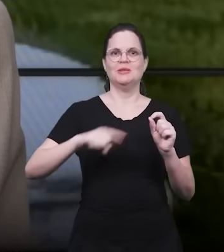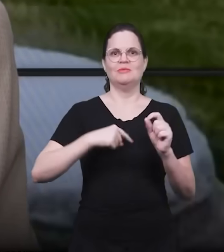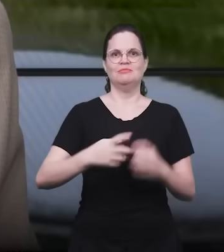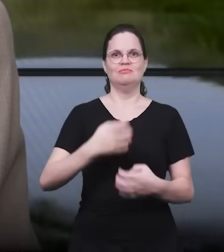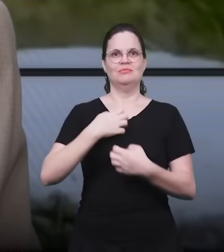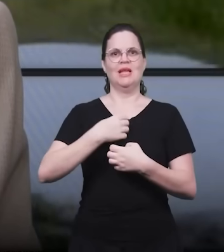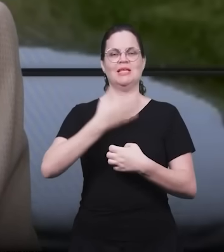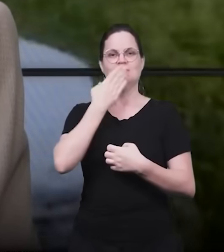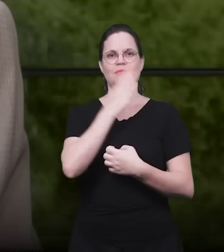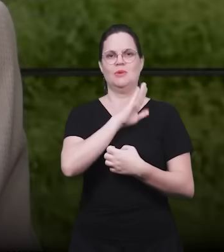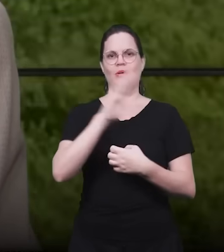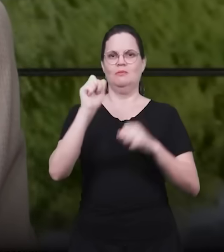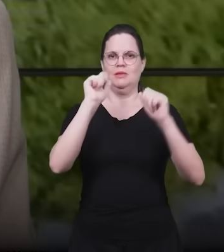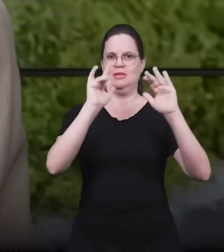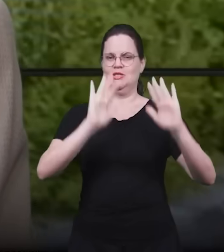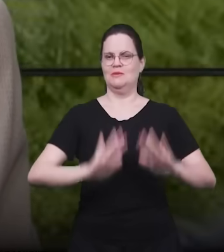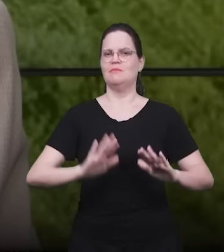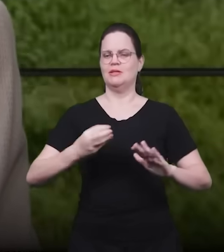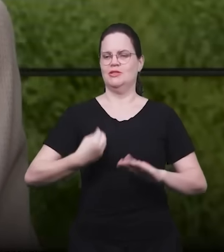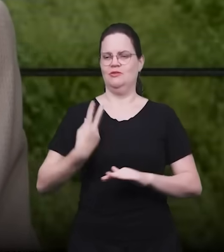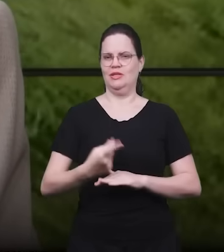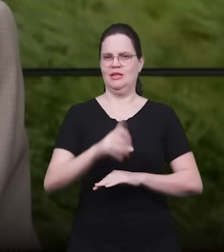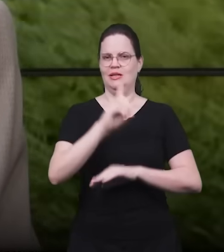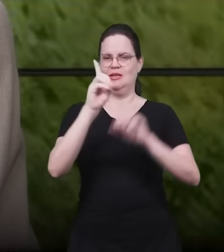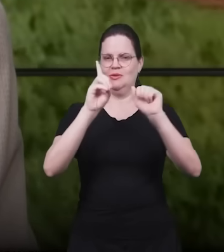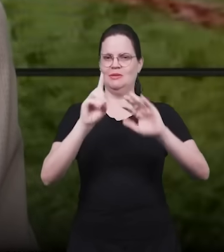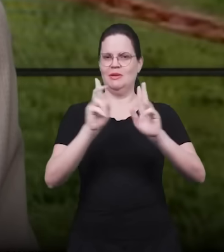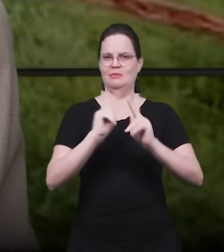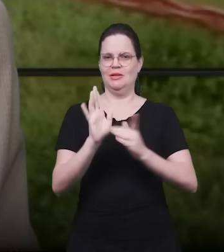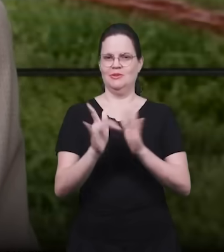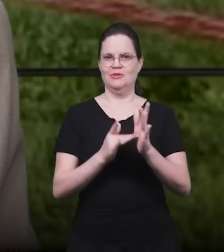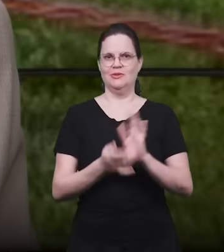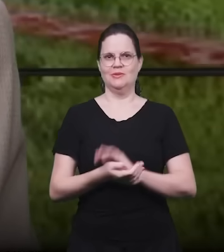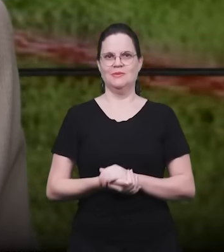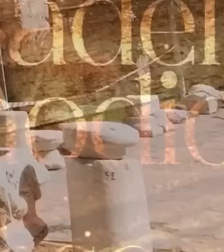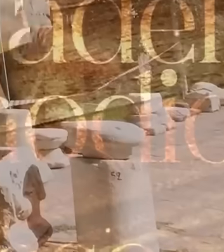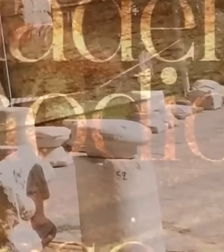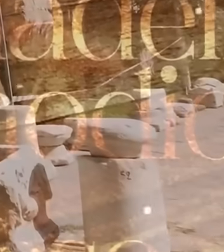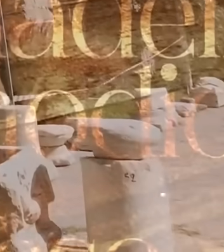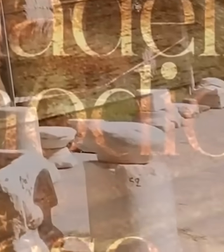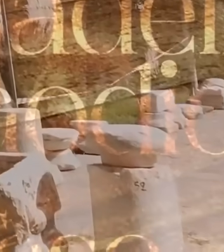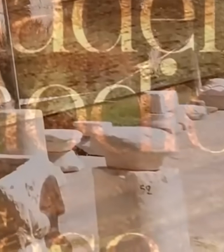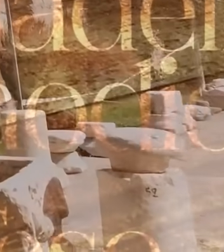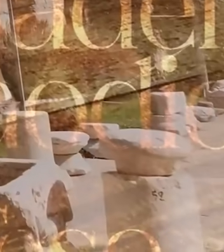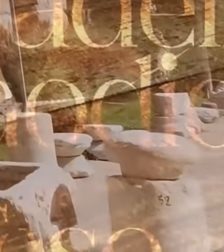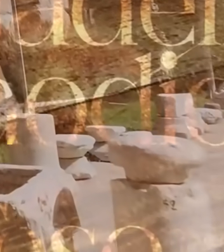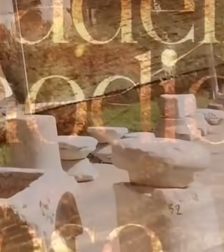essa promessa da eternidade para cada um de nós, tá bom? Deus abençoe, a paz do Senhor.